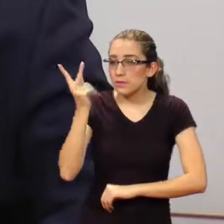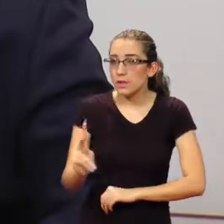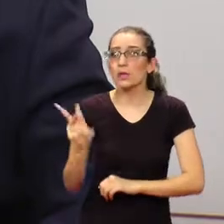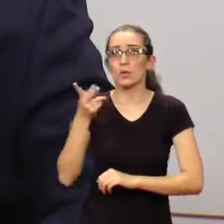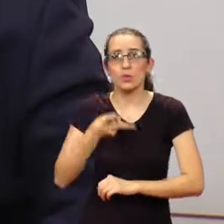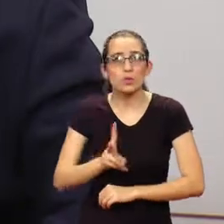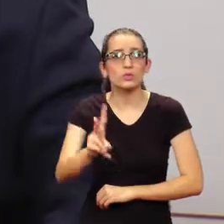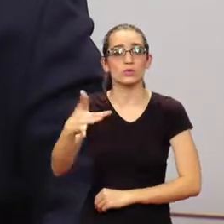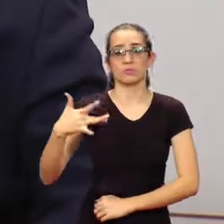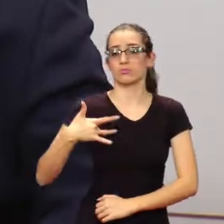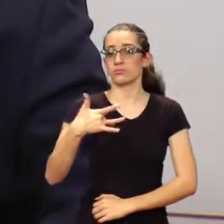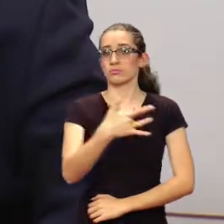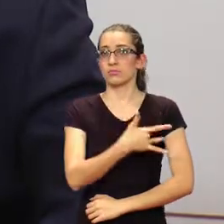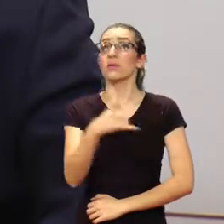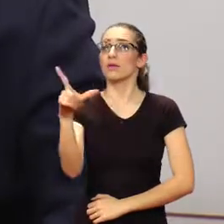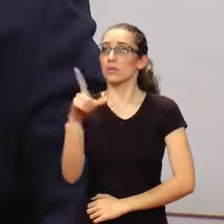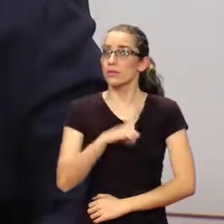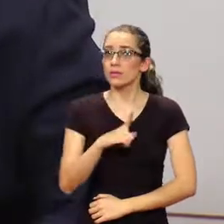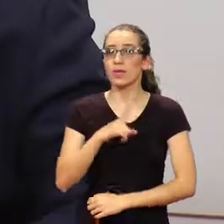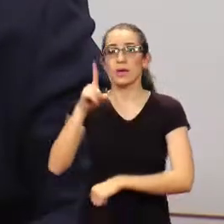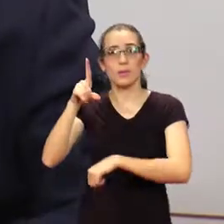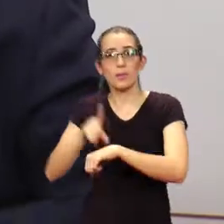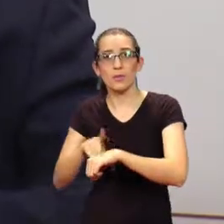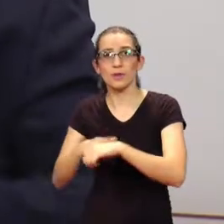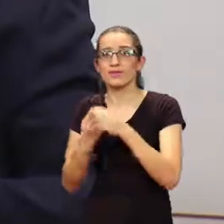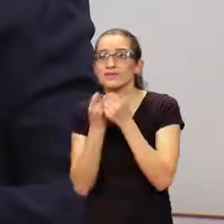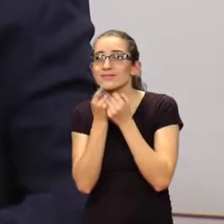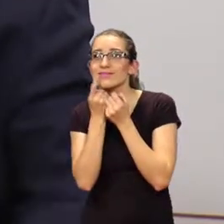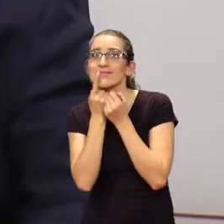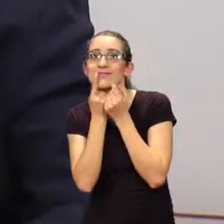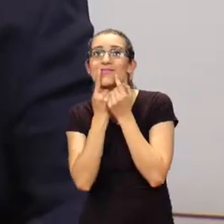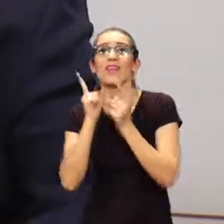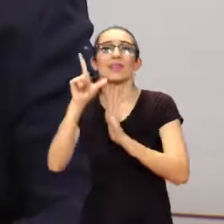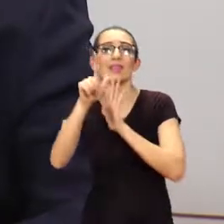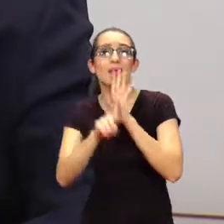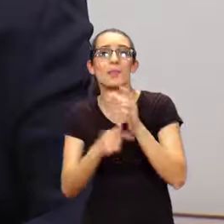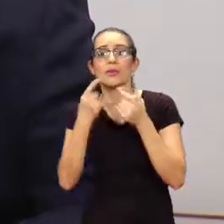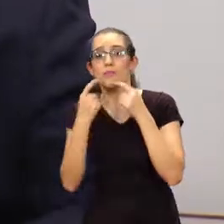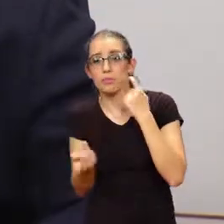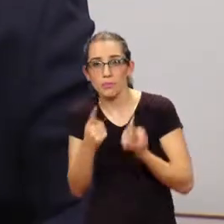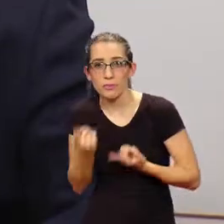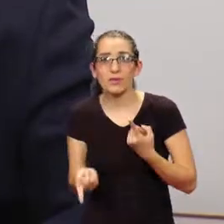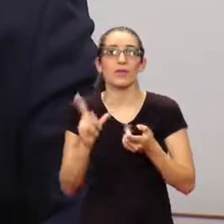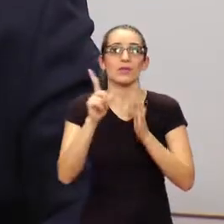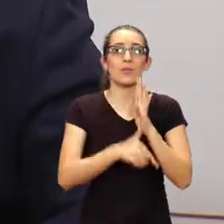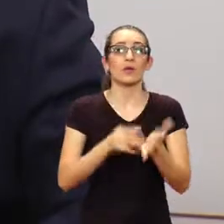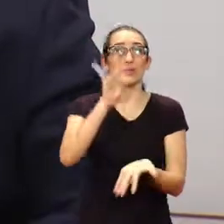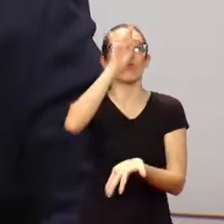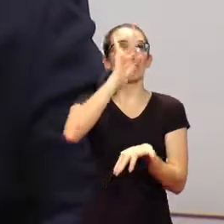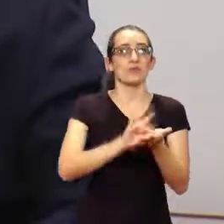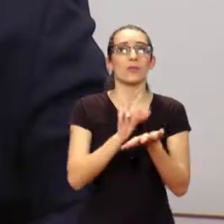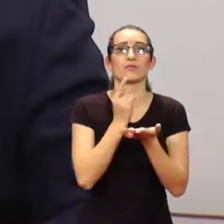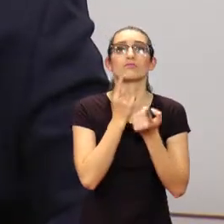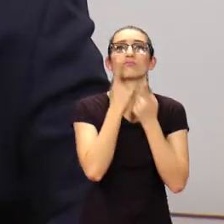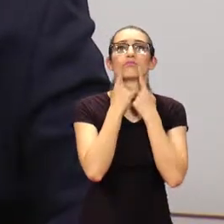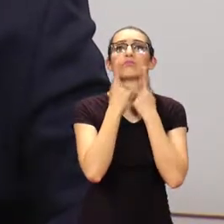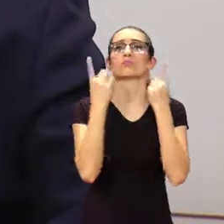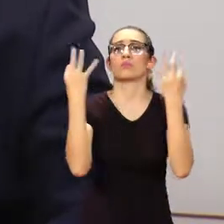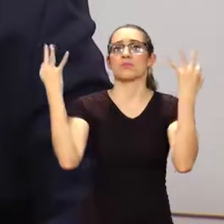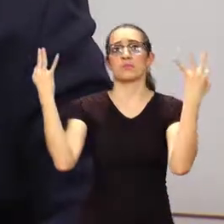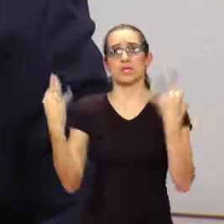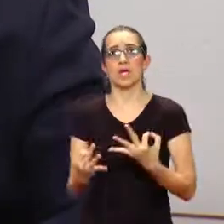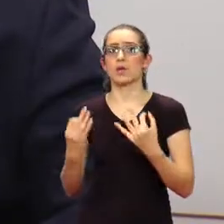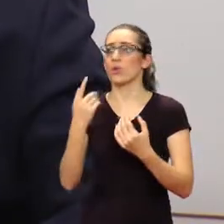vai dar condições para que ela se mantenha saudável e tenha a dentição de leite, a dentição mista e depois definitivamente a dentição permanente, absolutamente